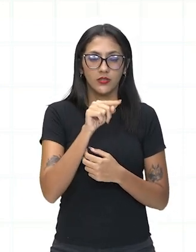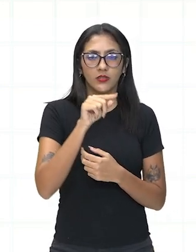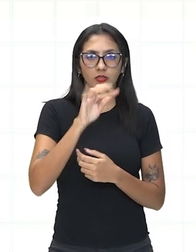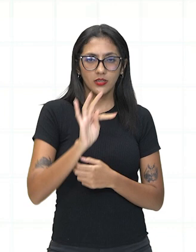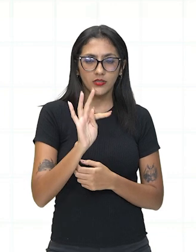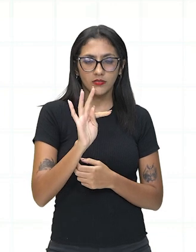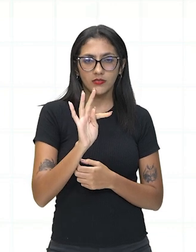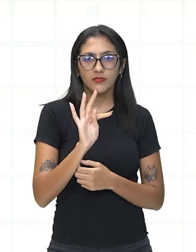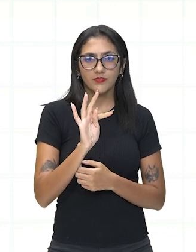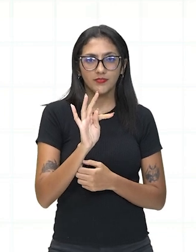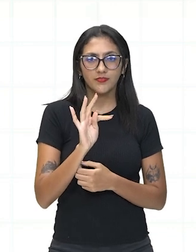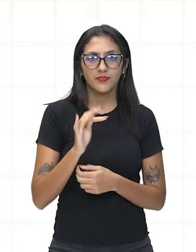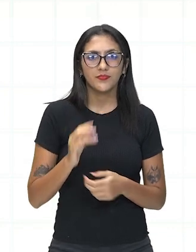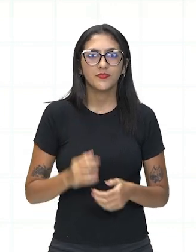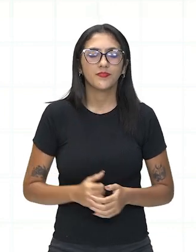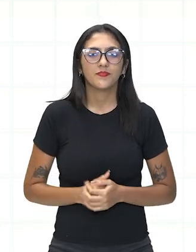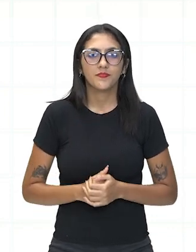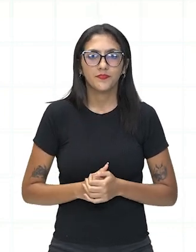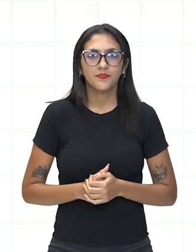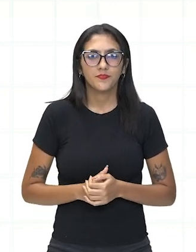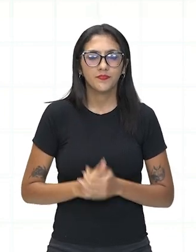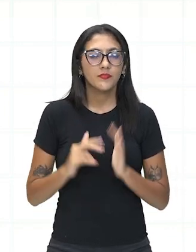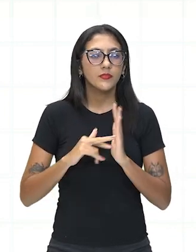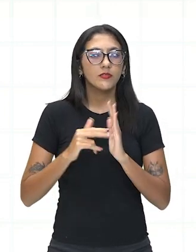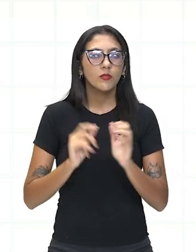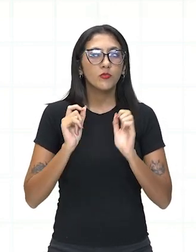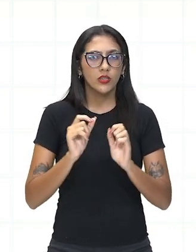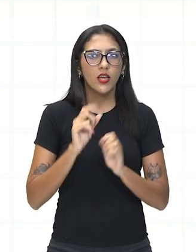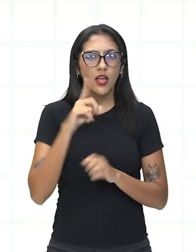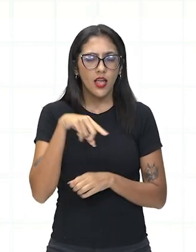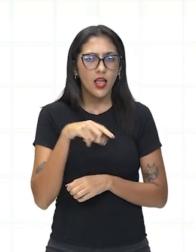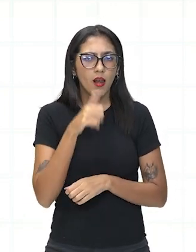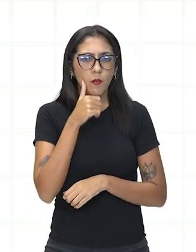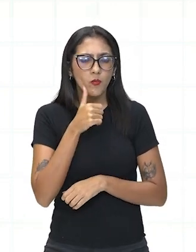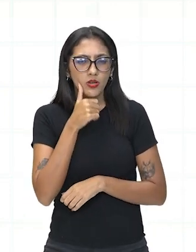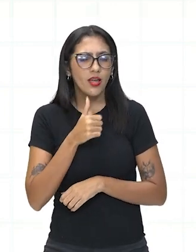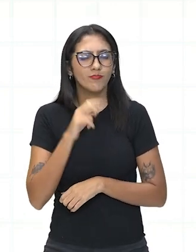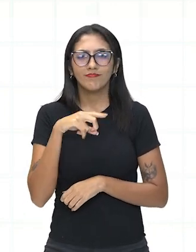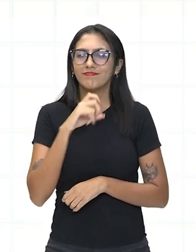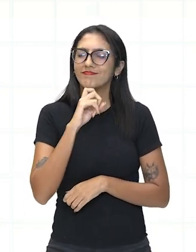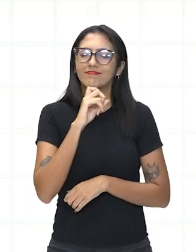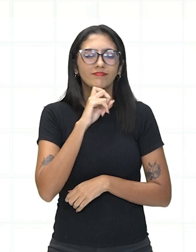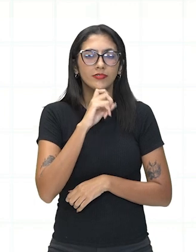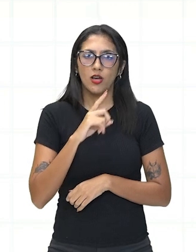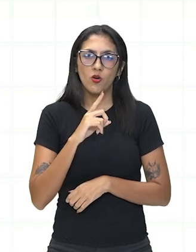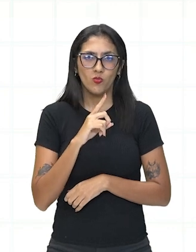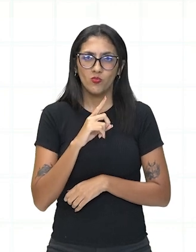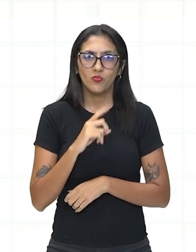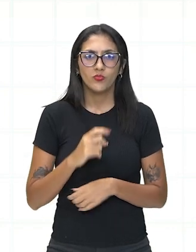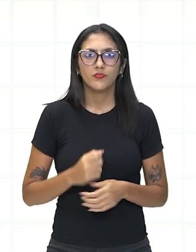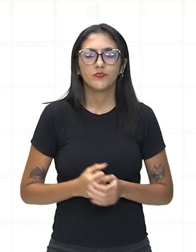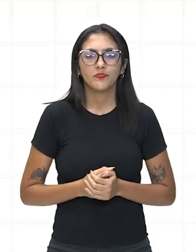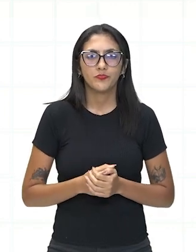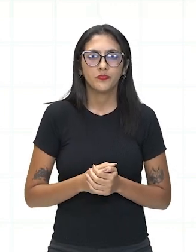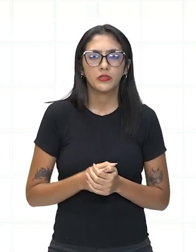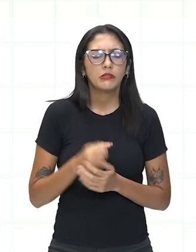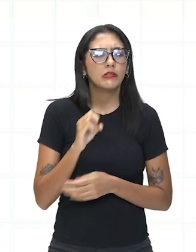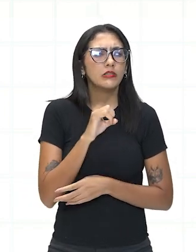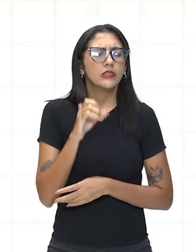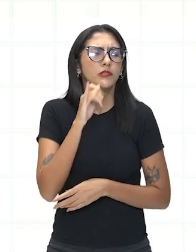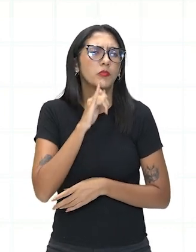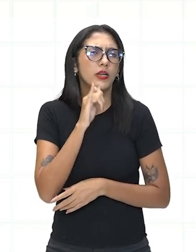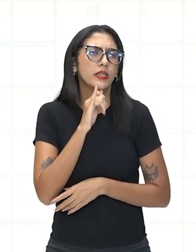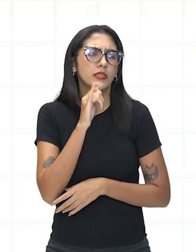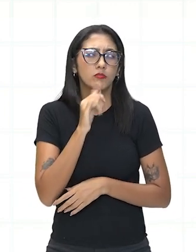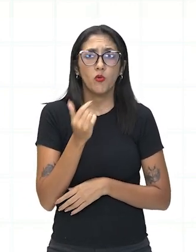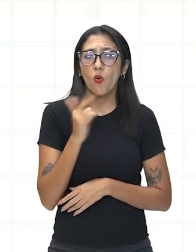she can't. Não, ela não sabe. Não, ela não consegue. Se fosse o yes, como é que seria?